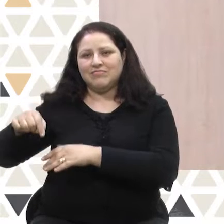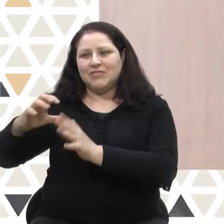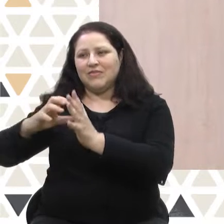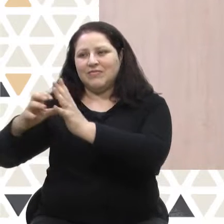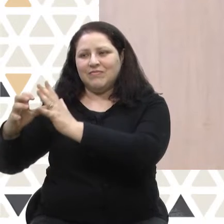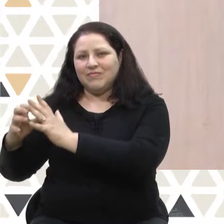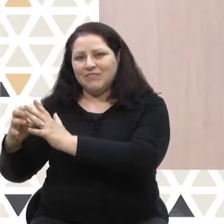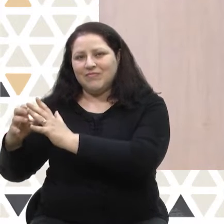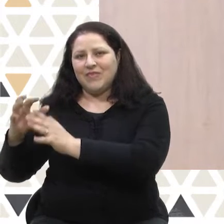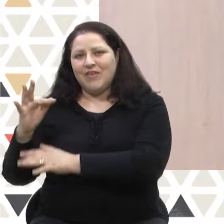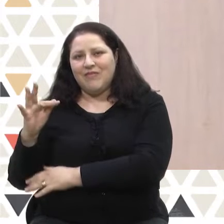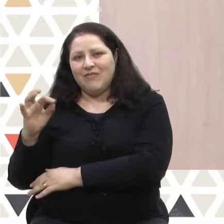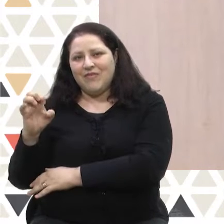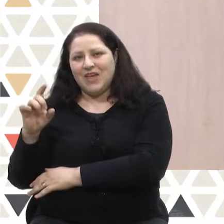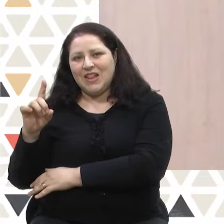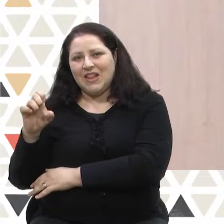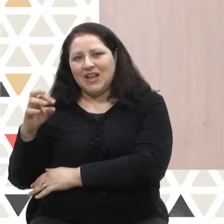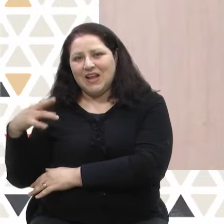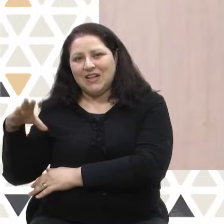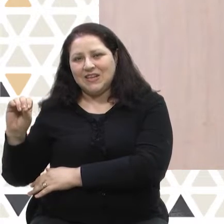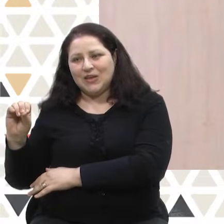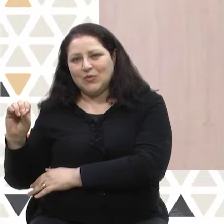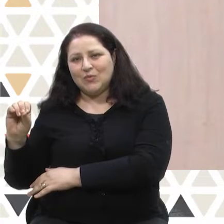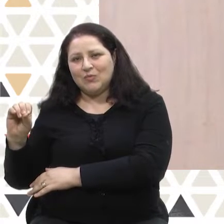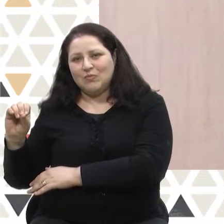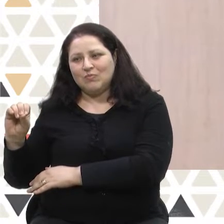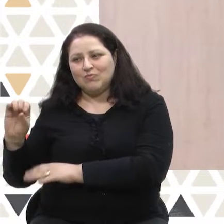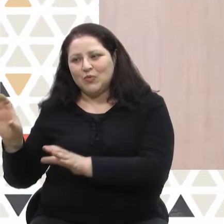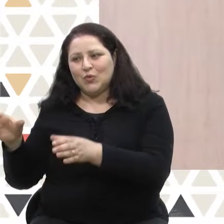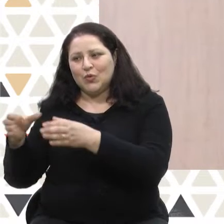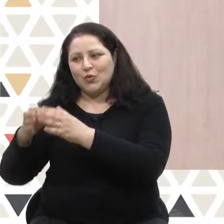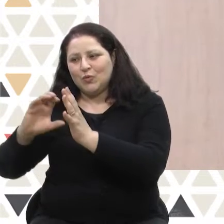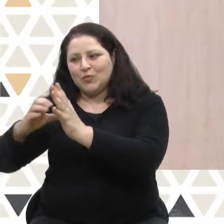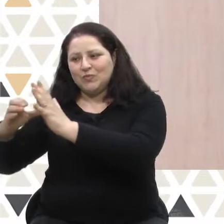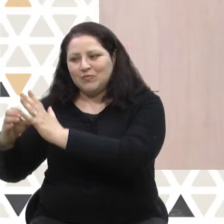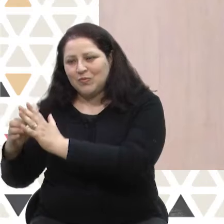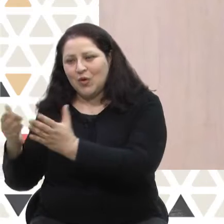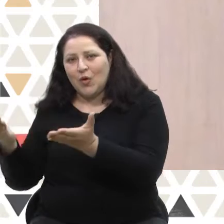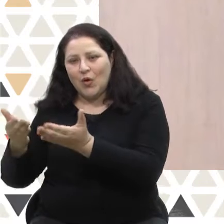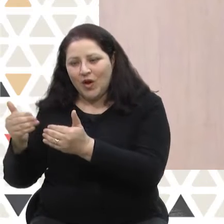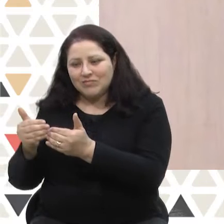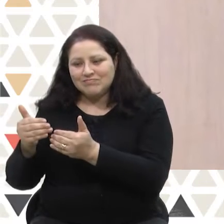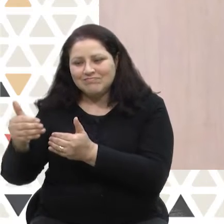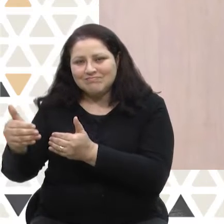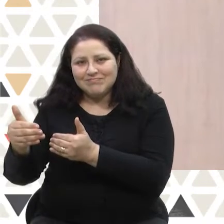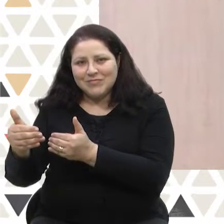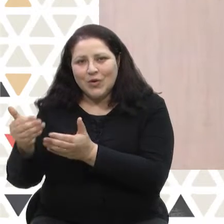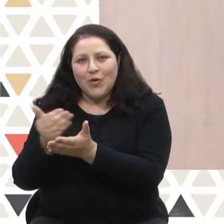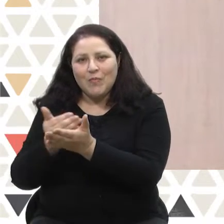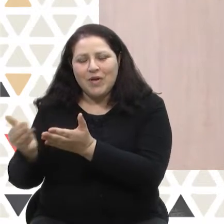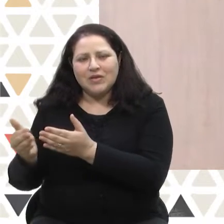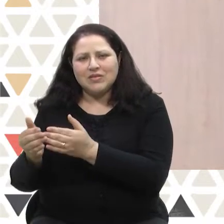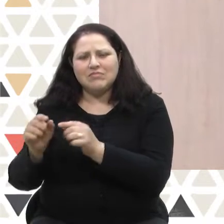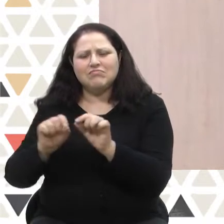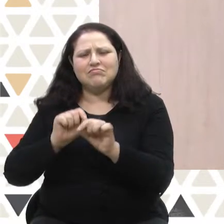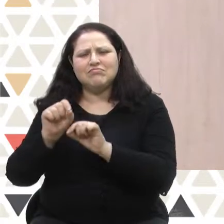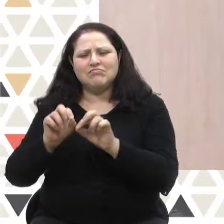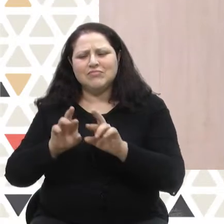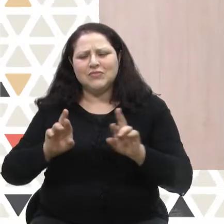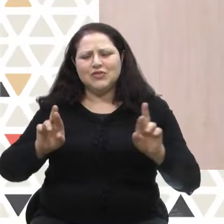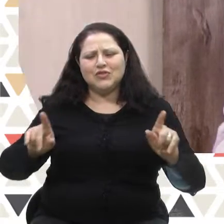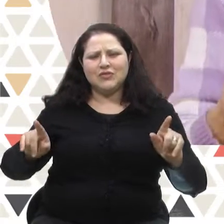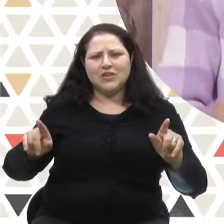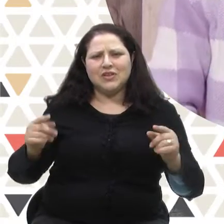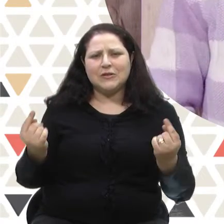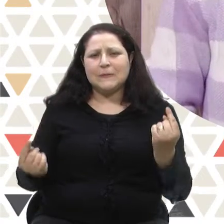partidárias, que estreiam inclusive nestas eleições. Mas e aí? Qual a diferença das federações para as